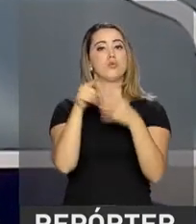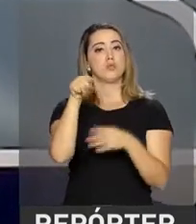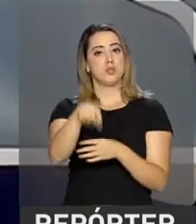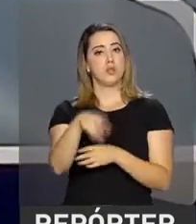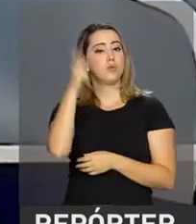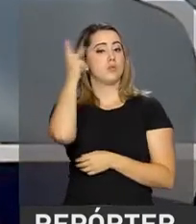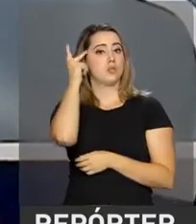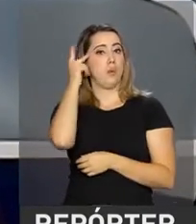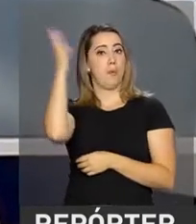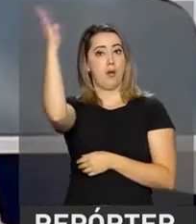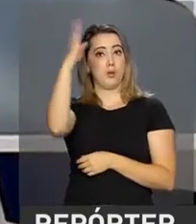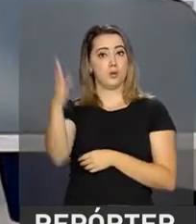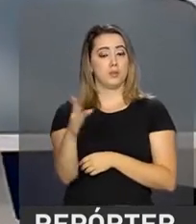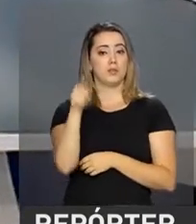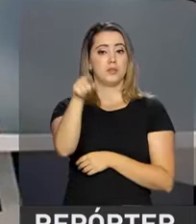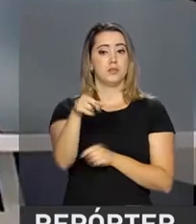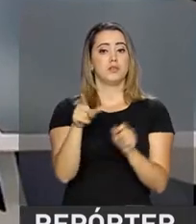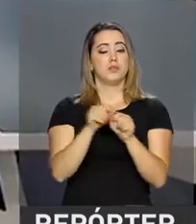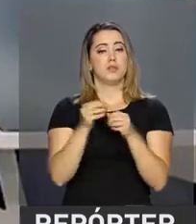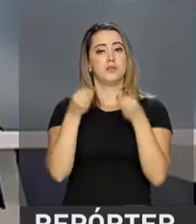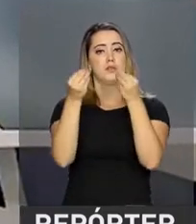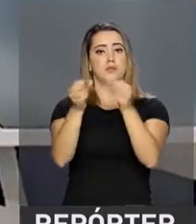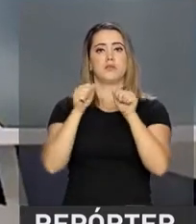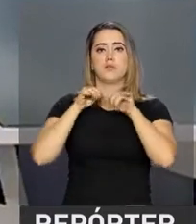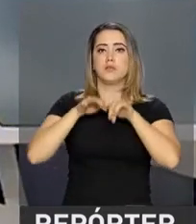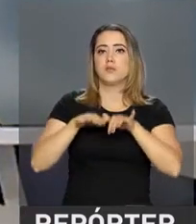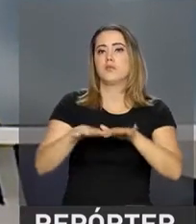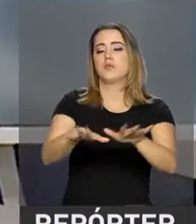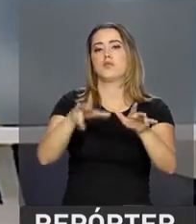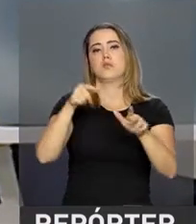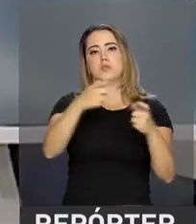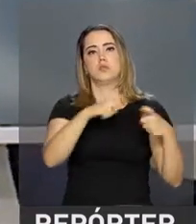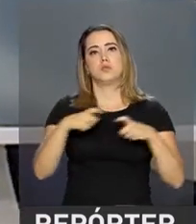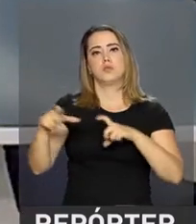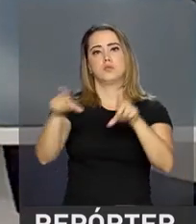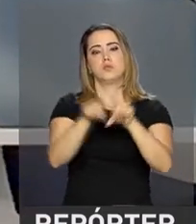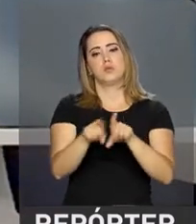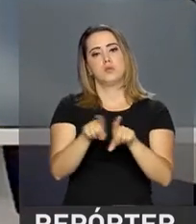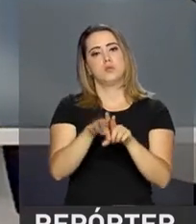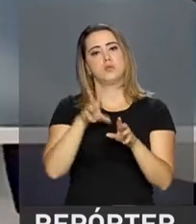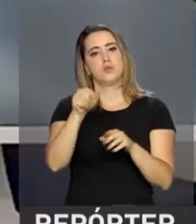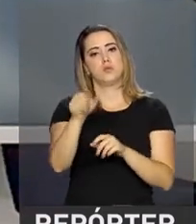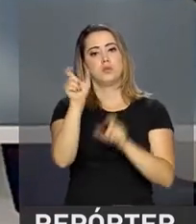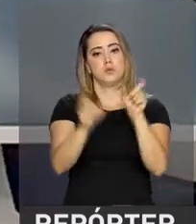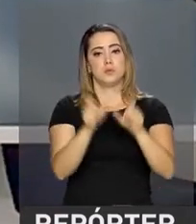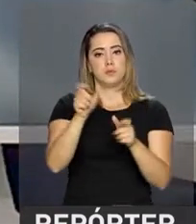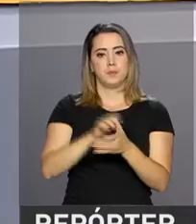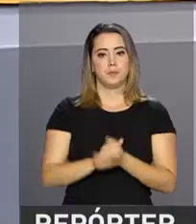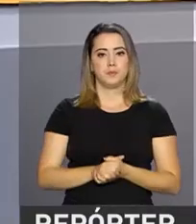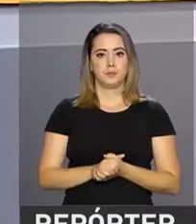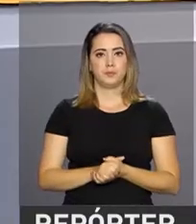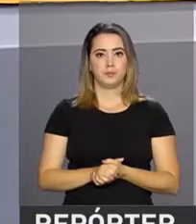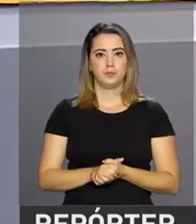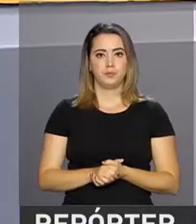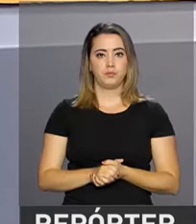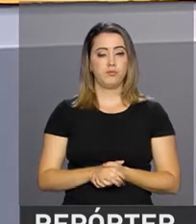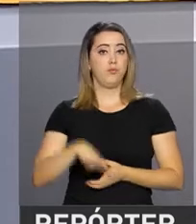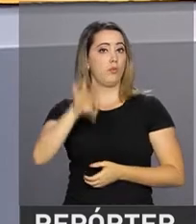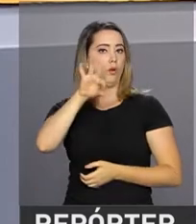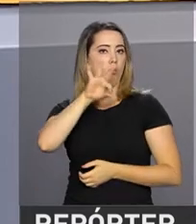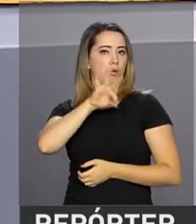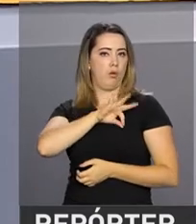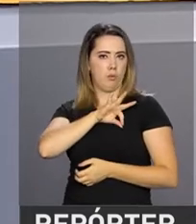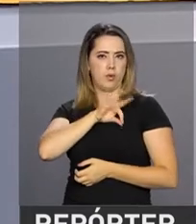São Paulo e do Brasil vai conseguir transmitir a todas as religiões e a todos os brasileiros.